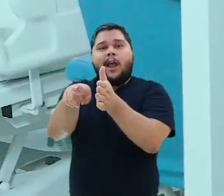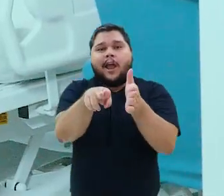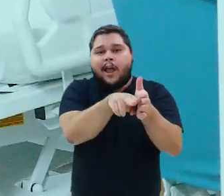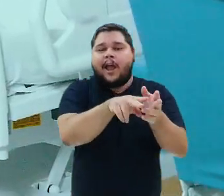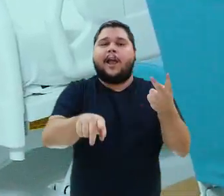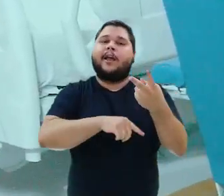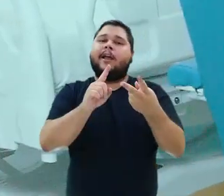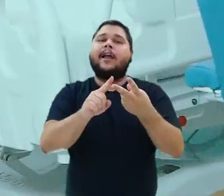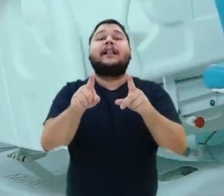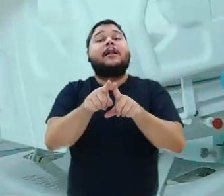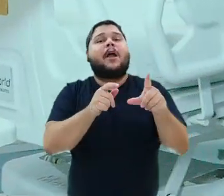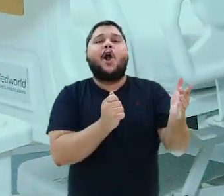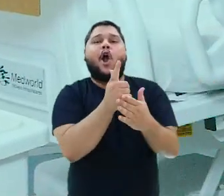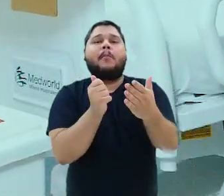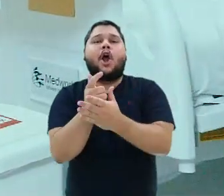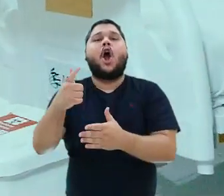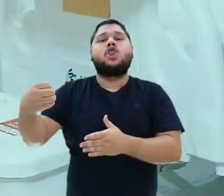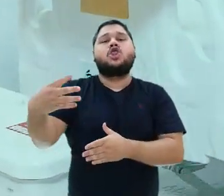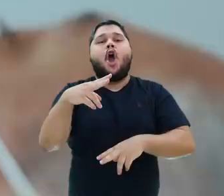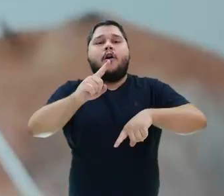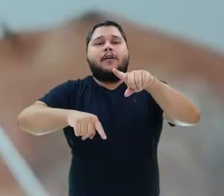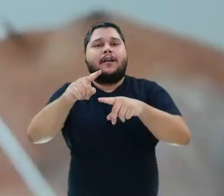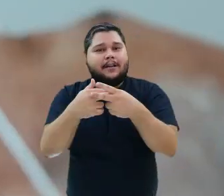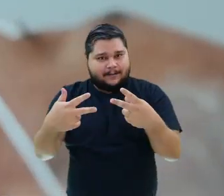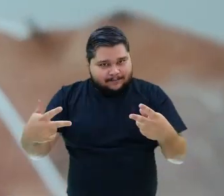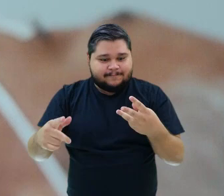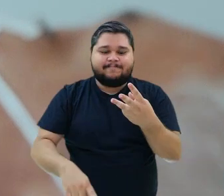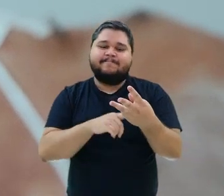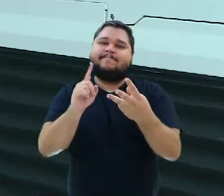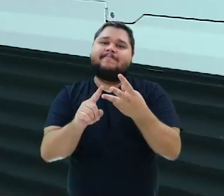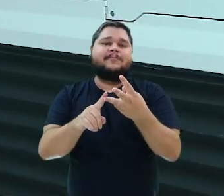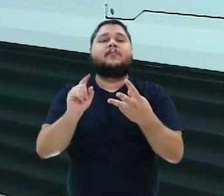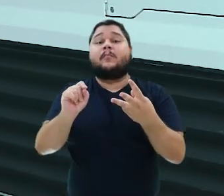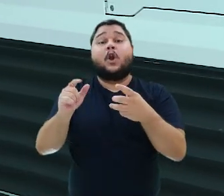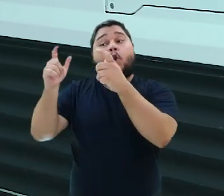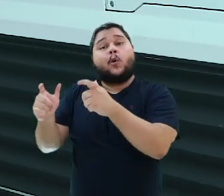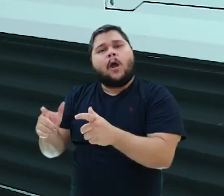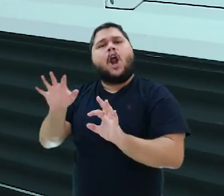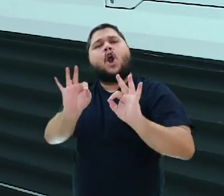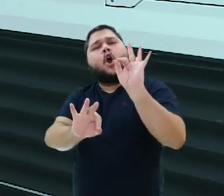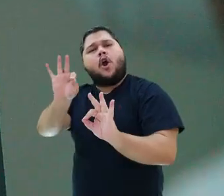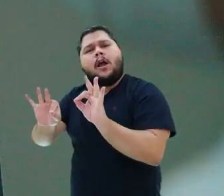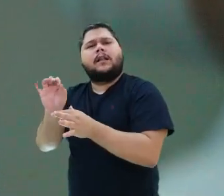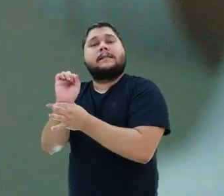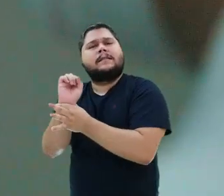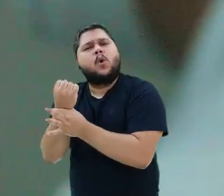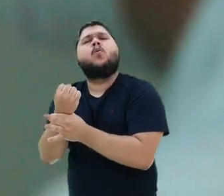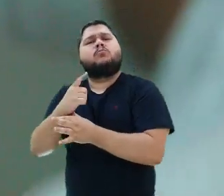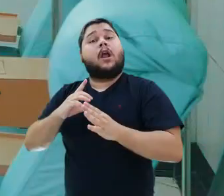a implantação de novas unidades de tratamento, a compra de mais equipamentos para diagnóstico,